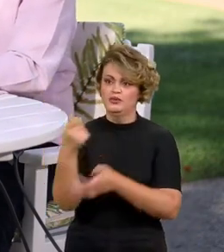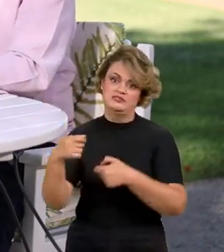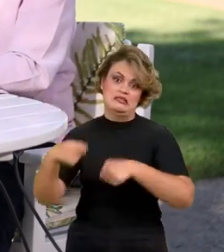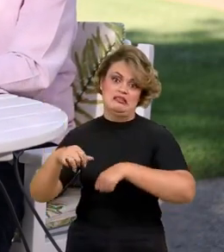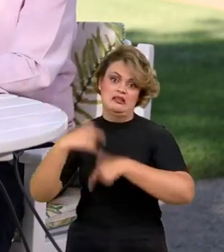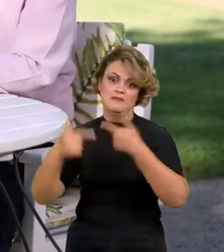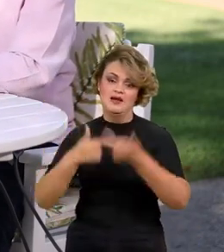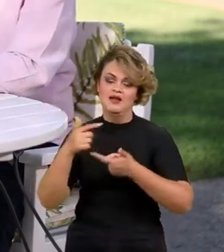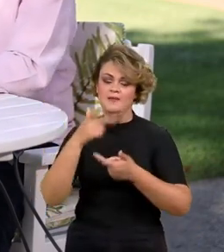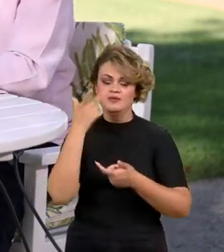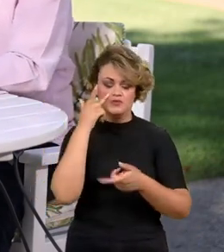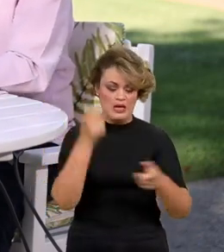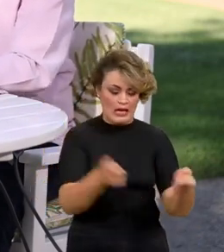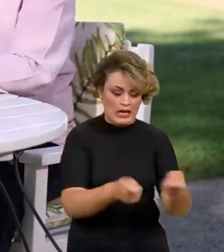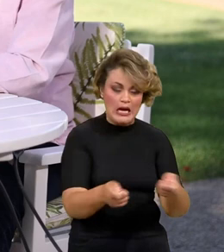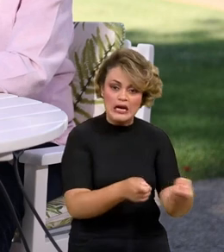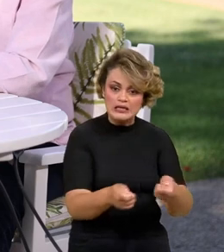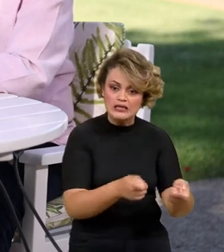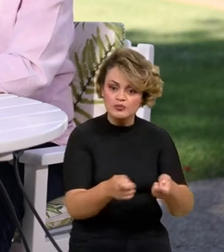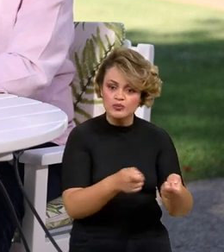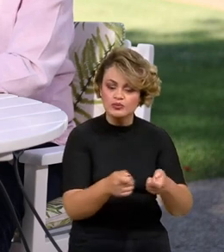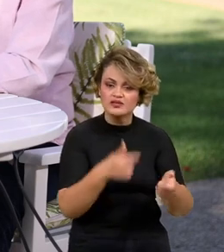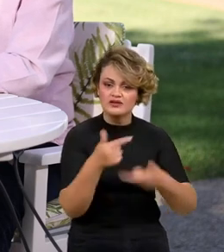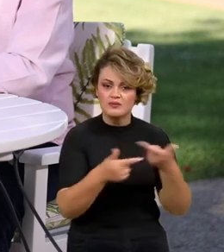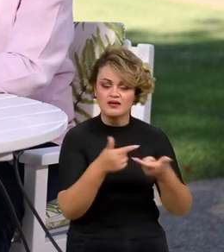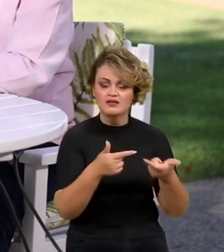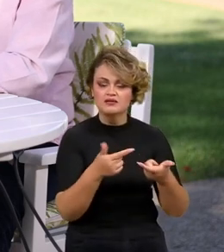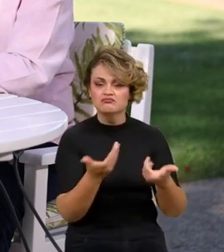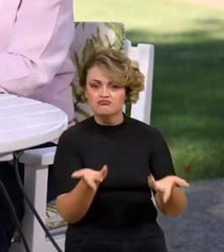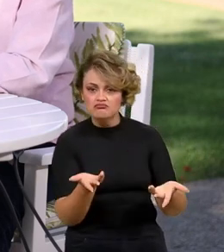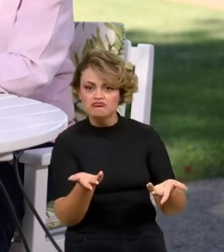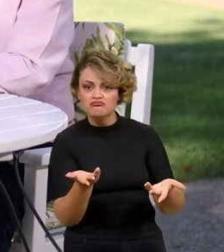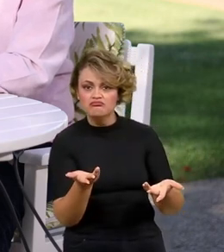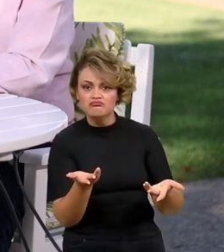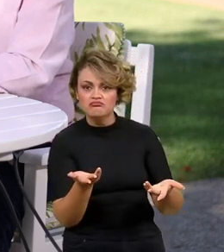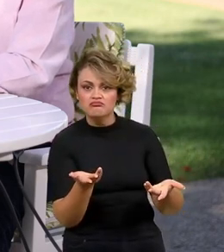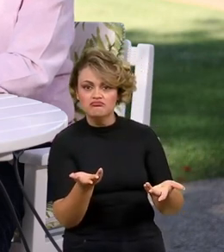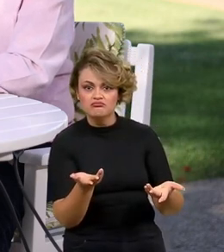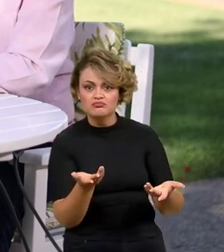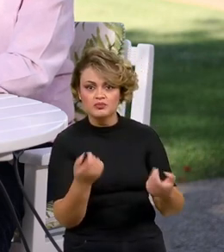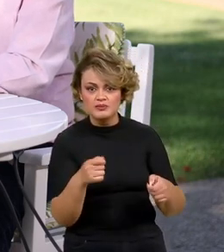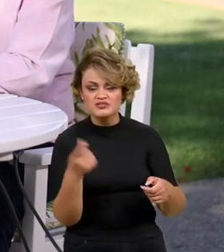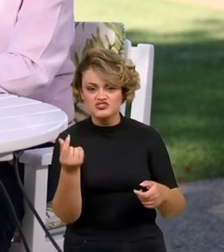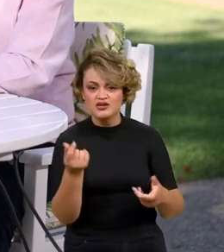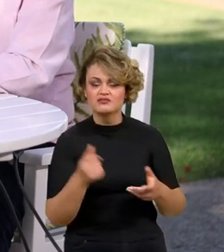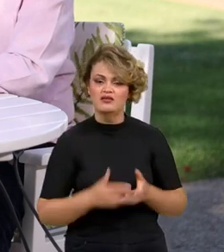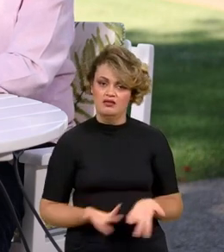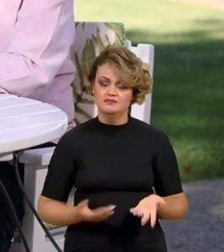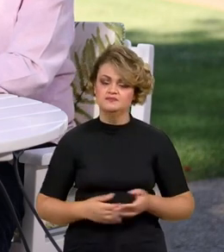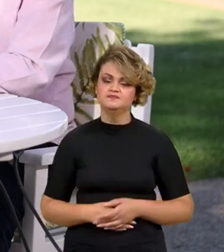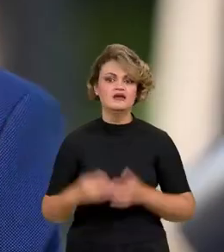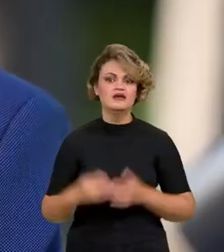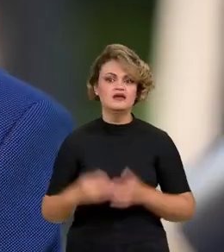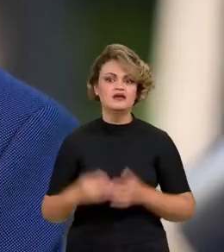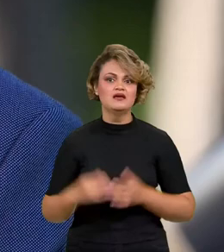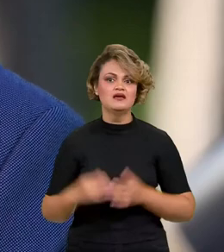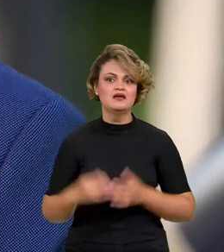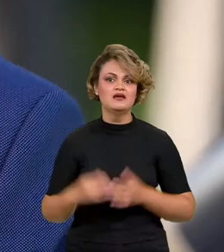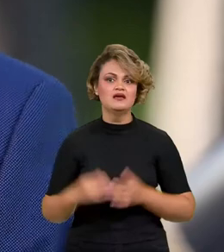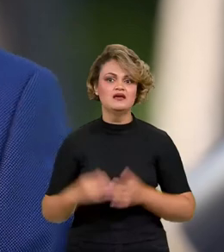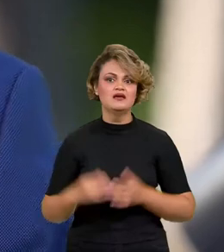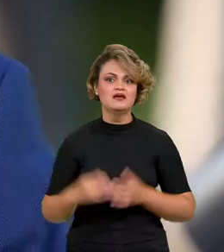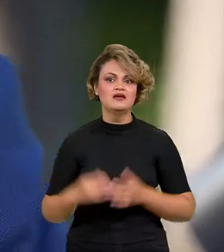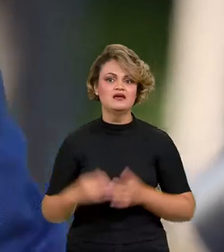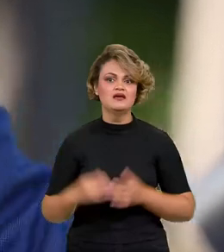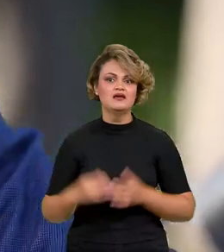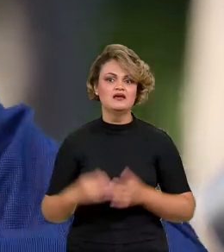pobre tá ali tirando ouro por causa eu tenho eu jogo provocado eu tenho provocada discussão sobre a questão do clima é a questão e normalmente